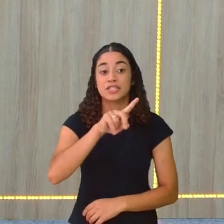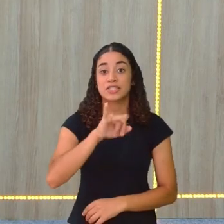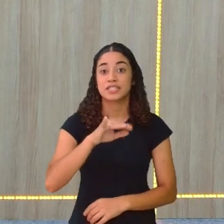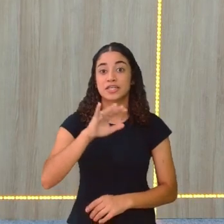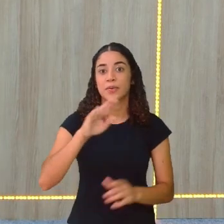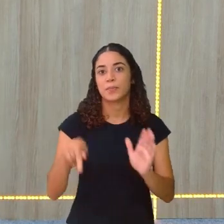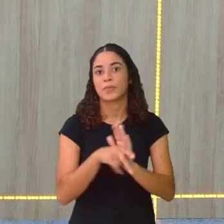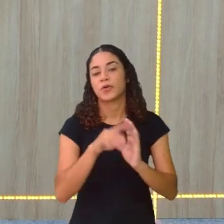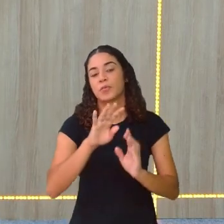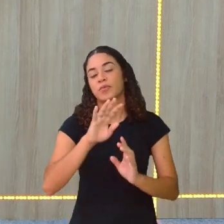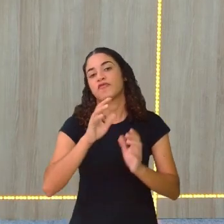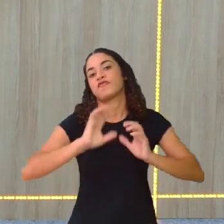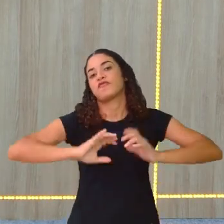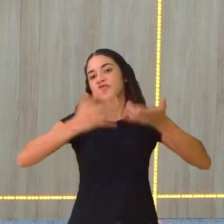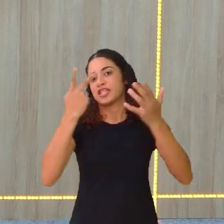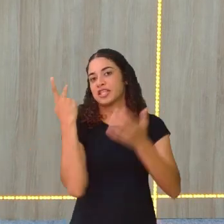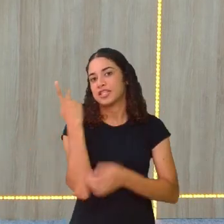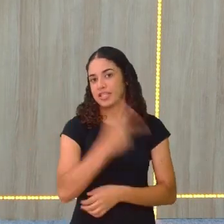Então veja,